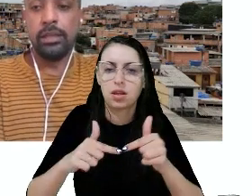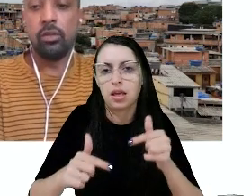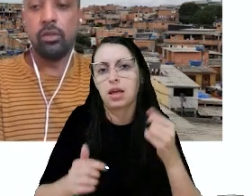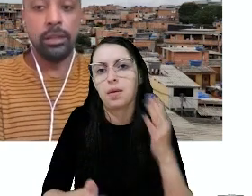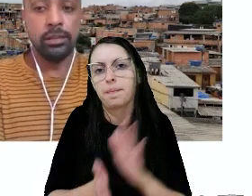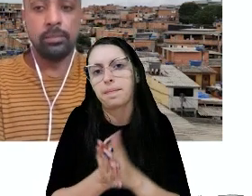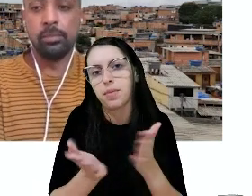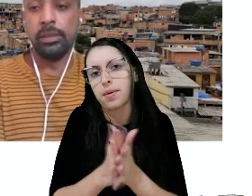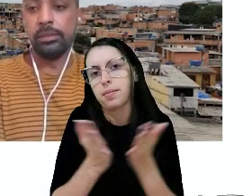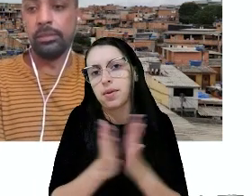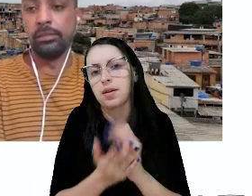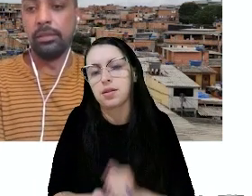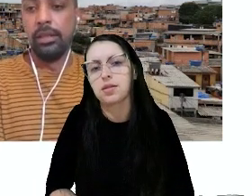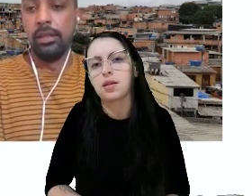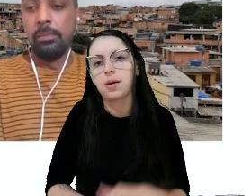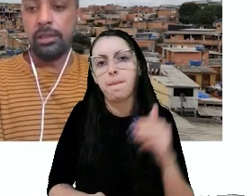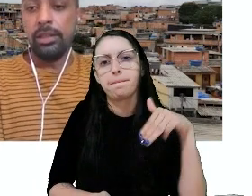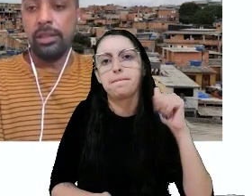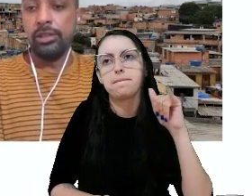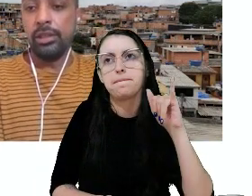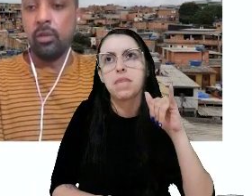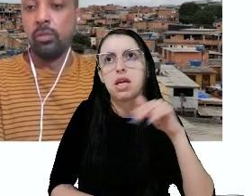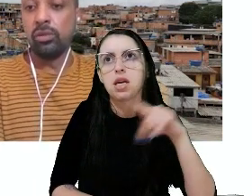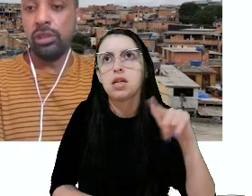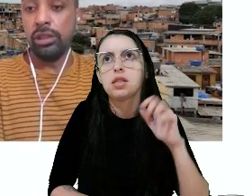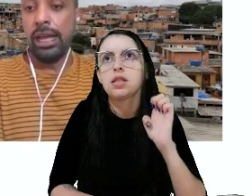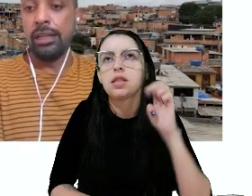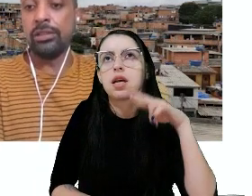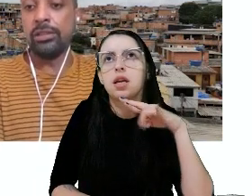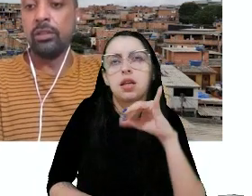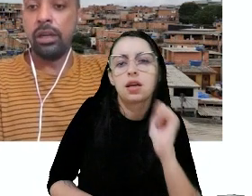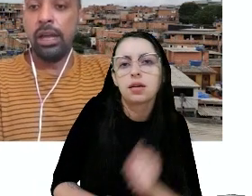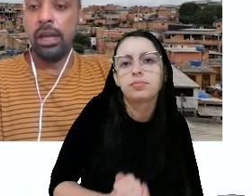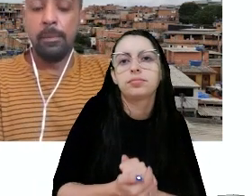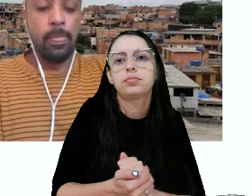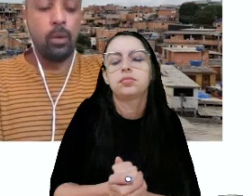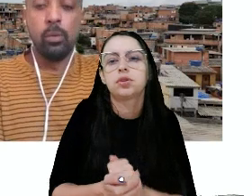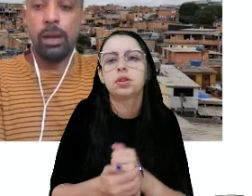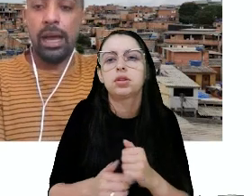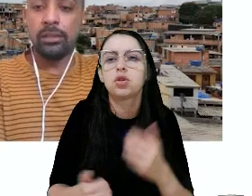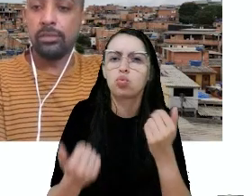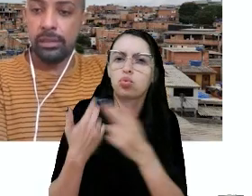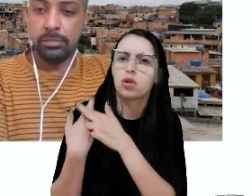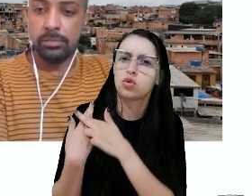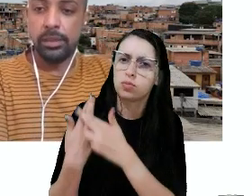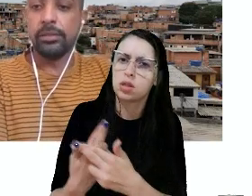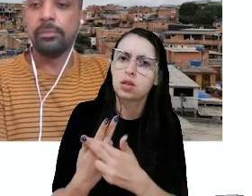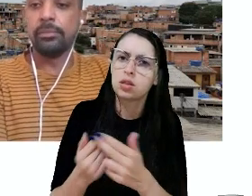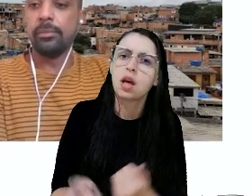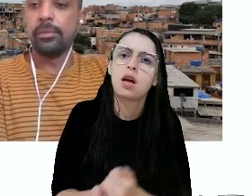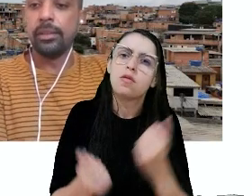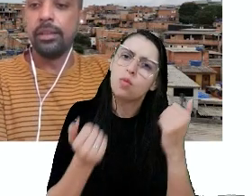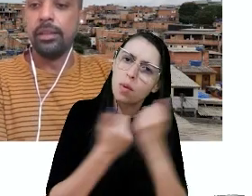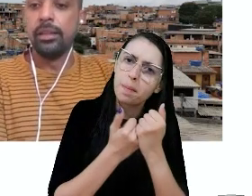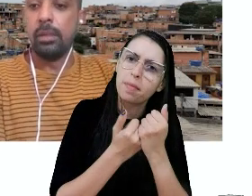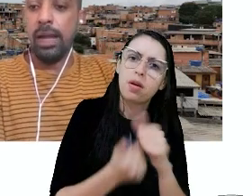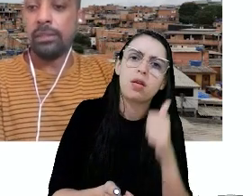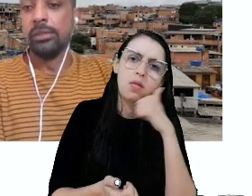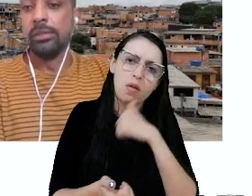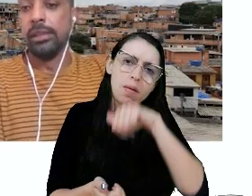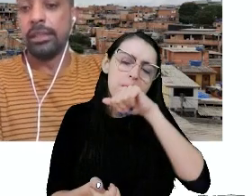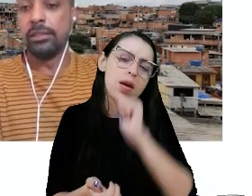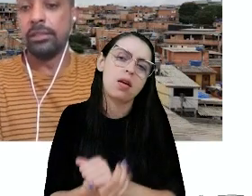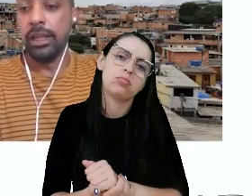combater essa miséria e combater essa pobreza. Para a gente, como sociedade, se tornar o braço dessas mães,